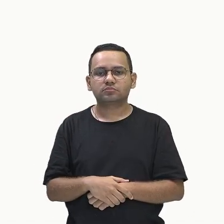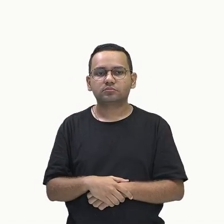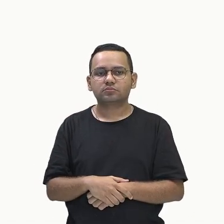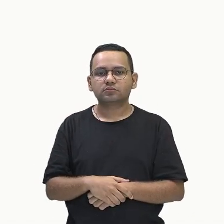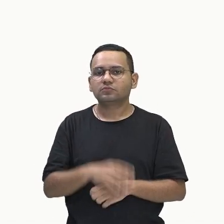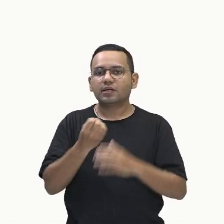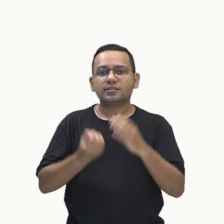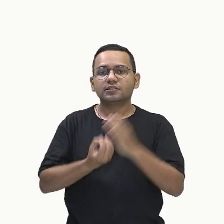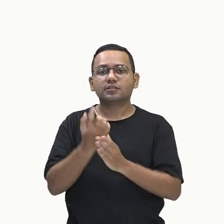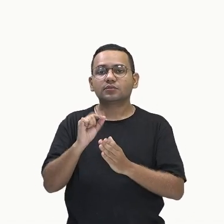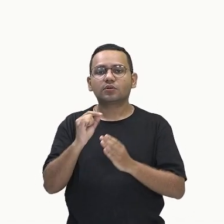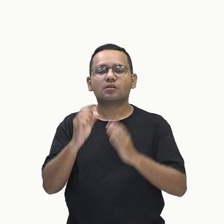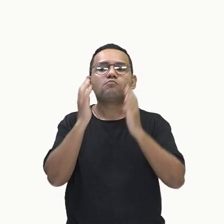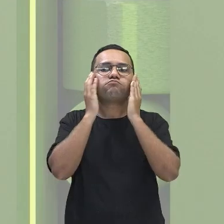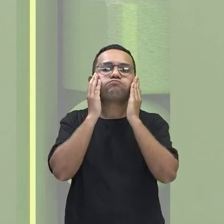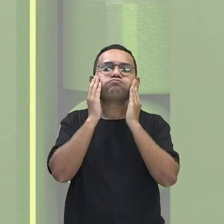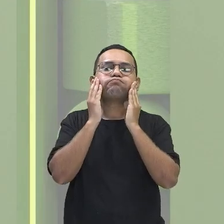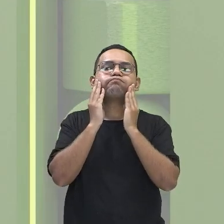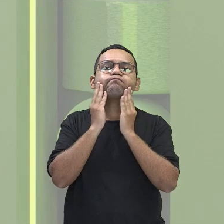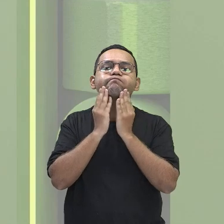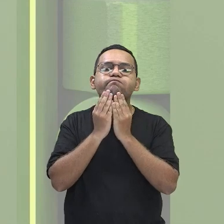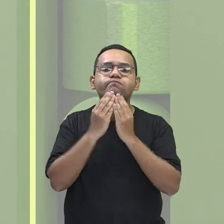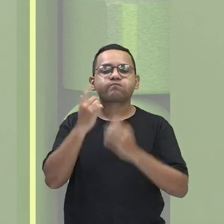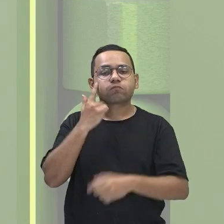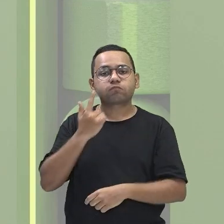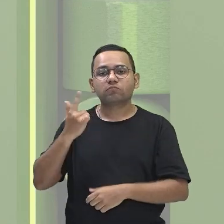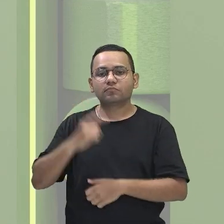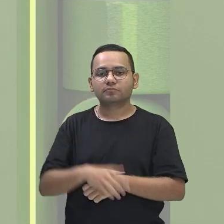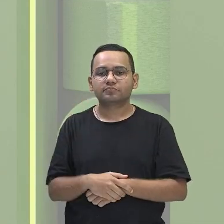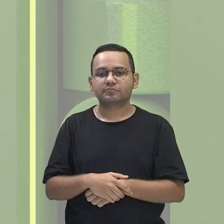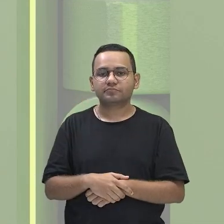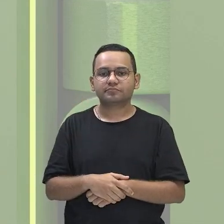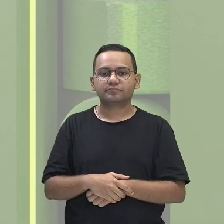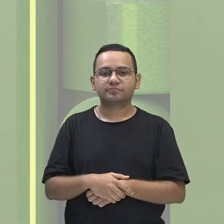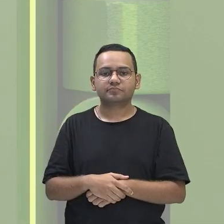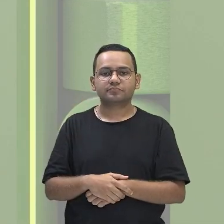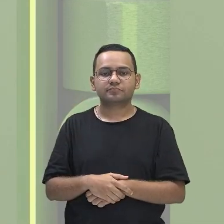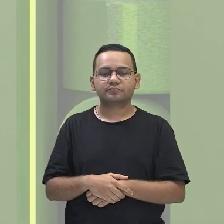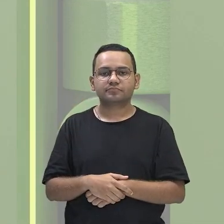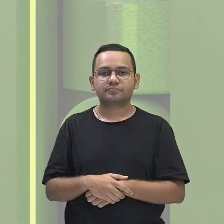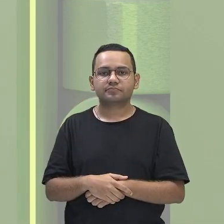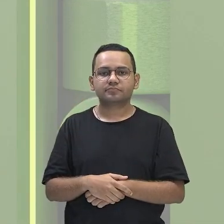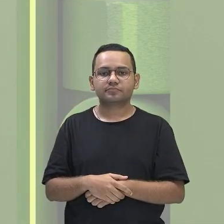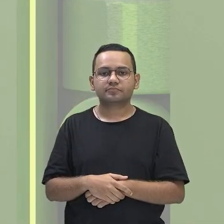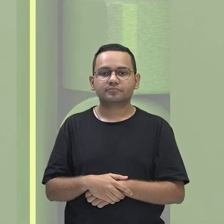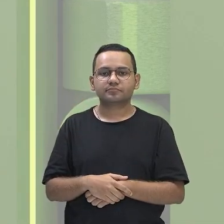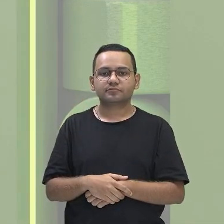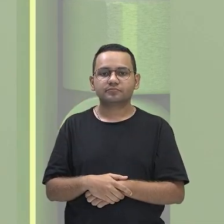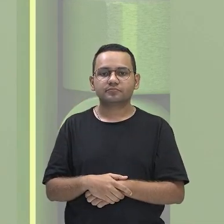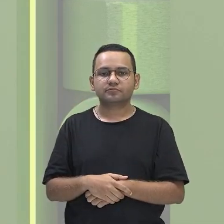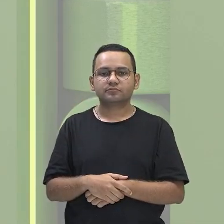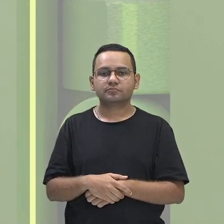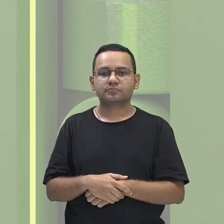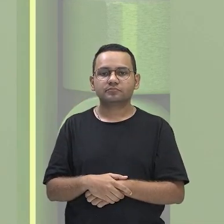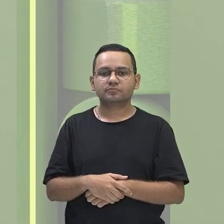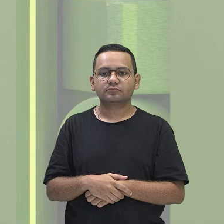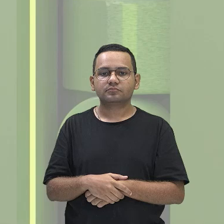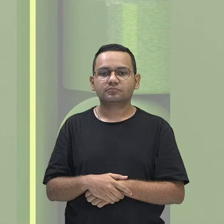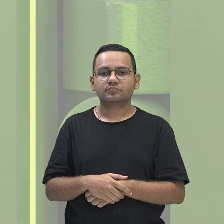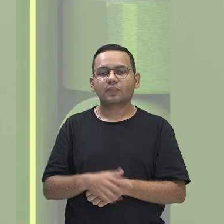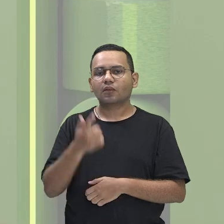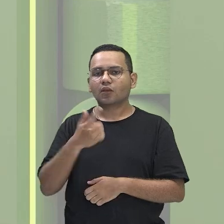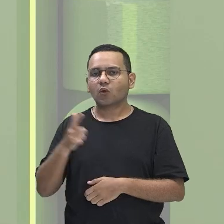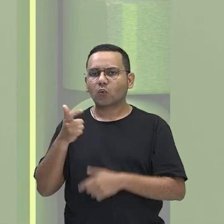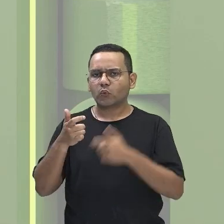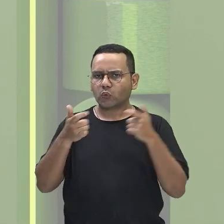o crescimento de pelos, o aparecimento de pelos, como a barba, né, que a gente pode observar. Ela não vai atuar em outras partes,